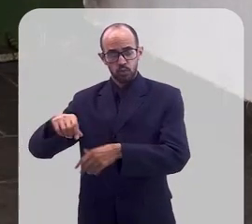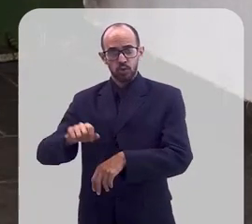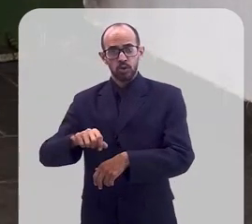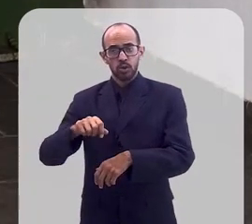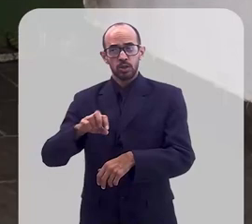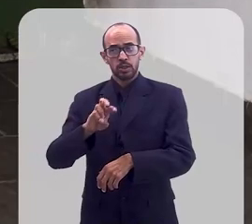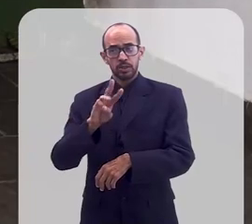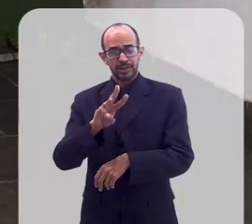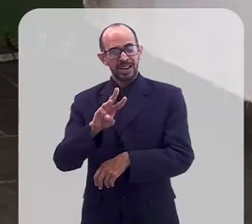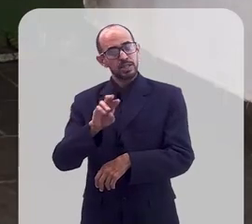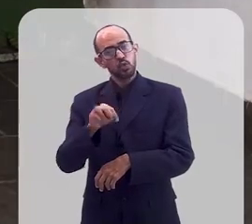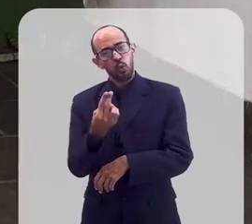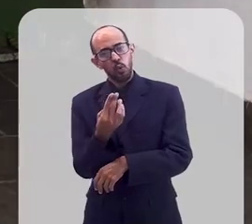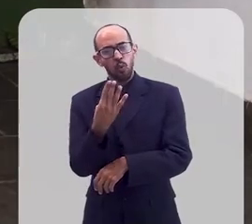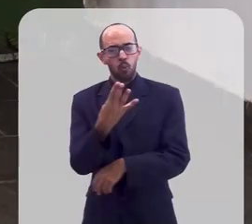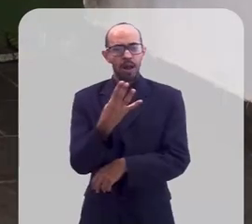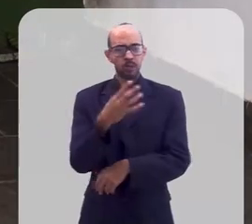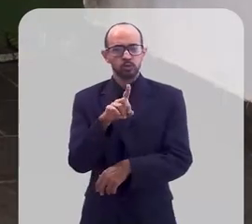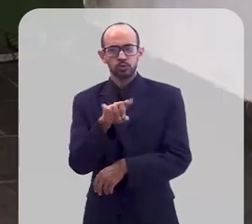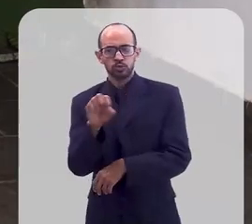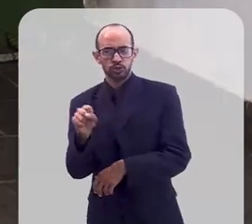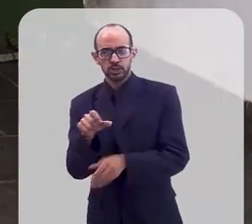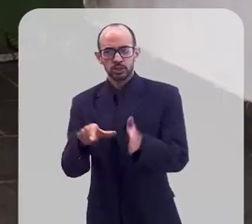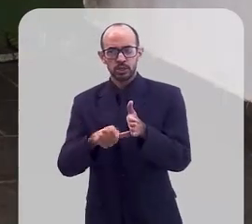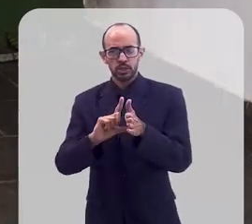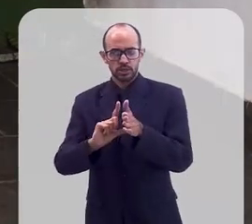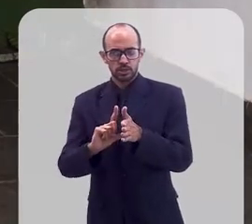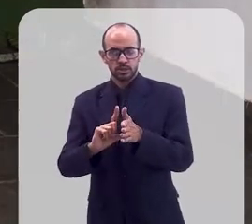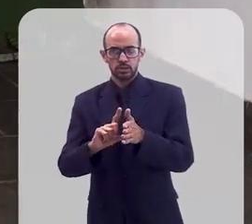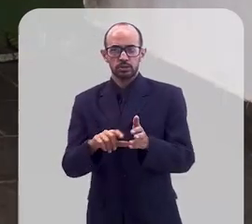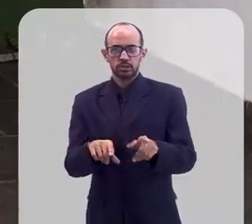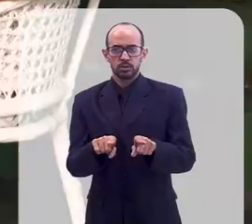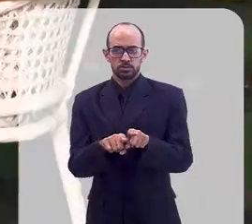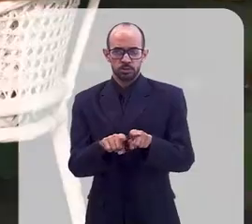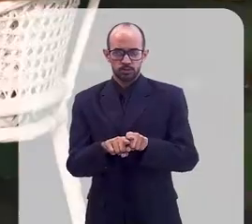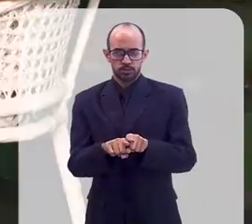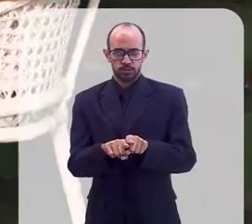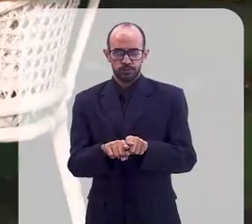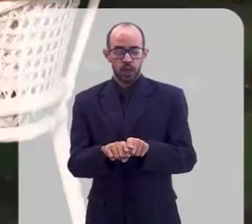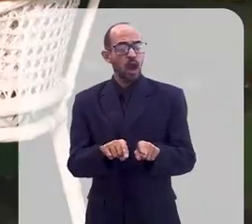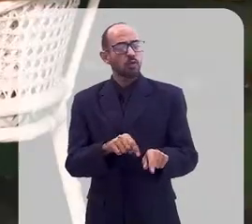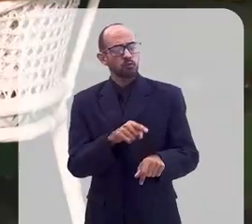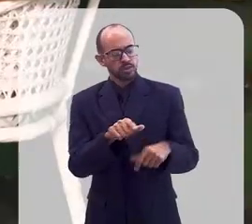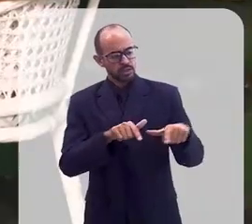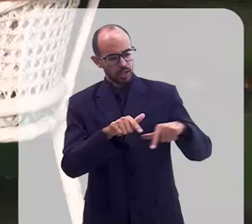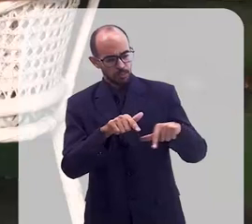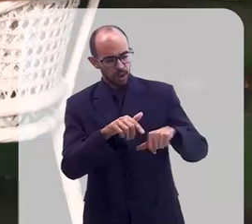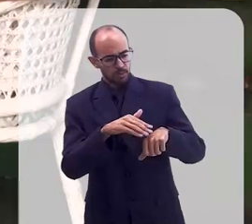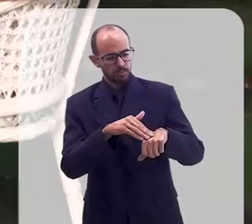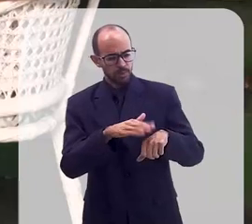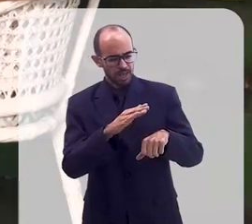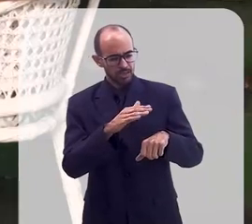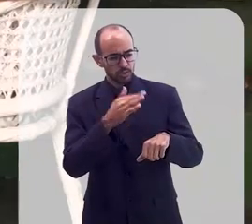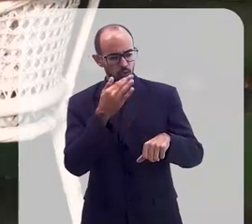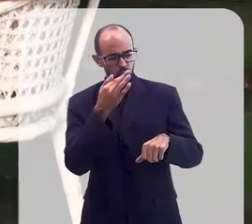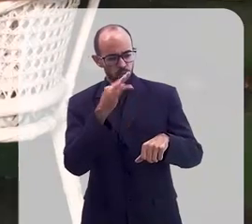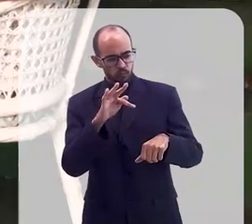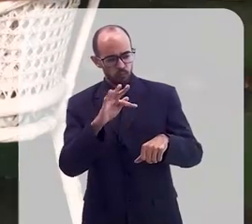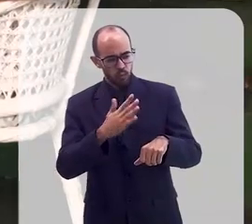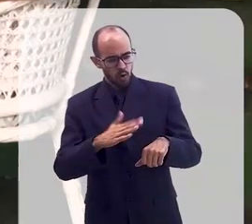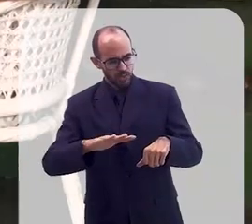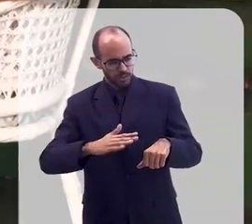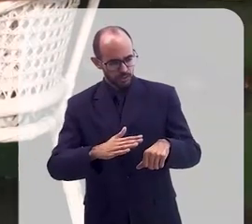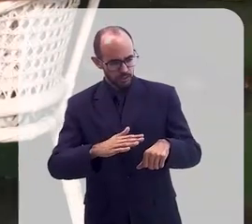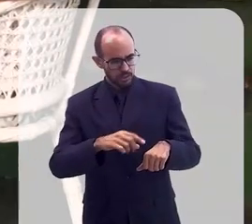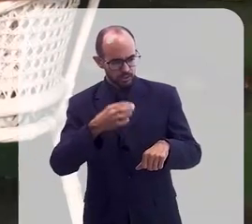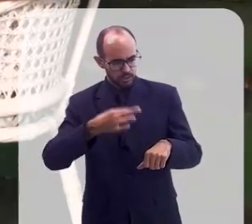lá, 3 a 4 dias antes, mas um preceito de 7 também. Vocês trabalham mais com folhas que vocês